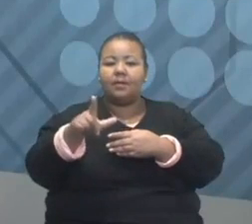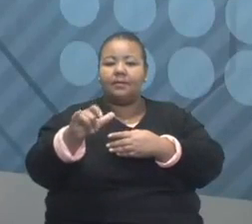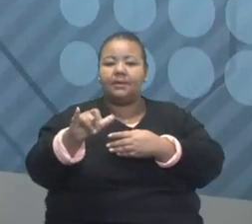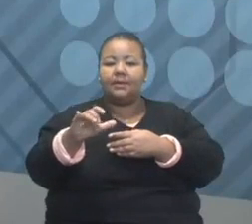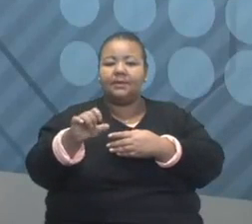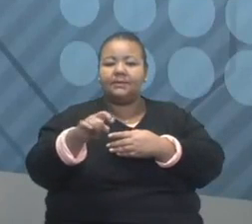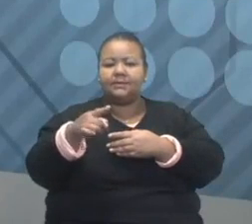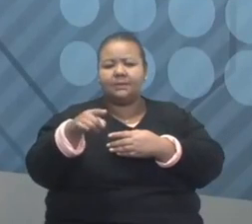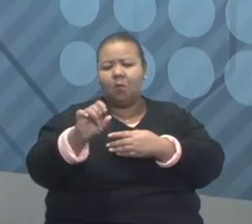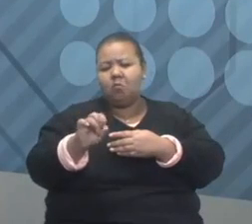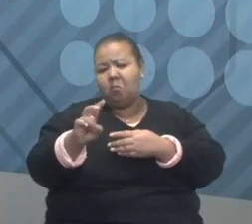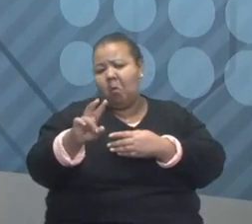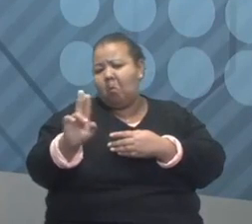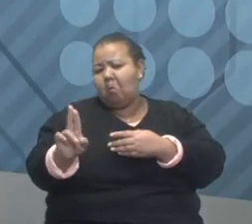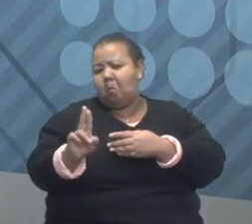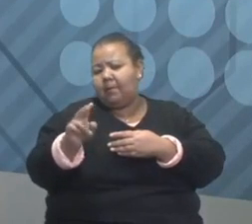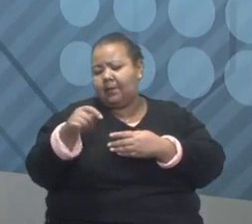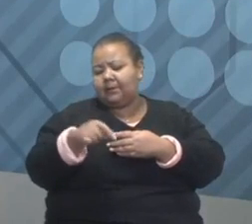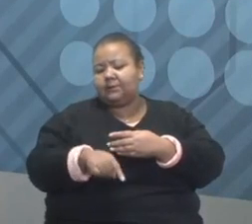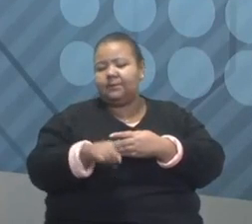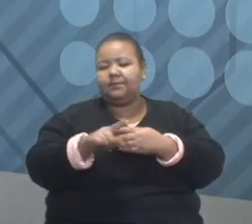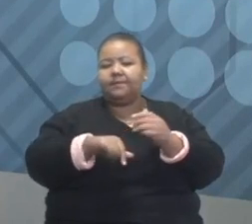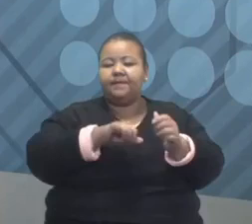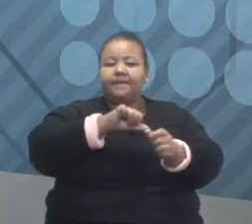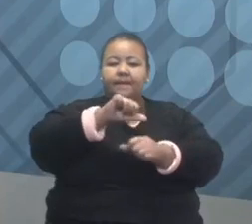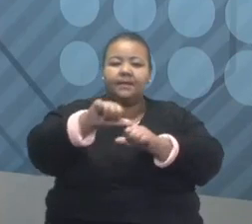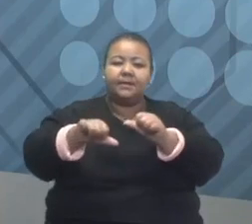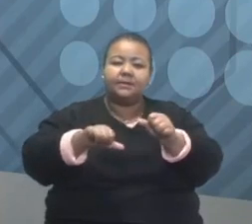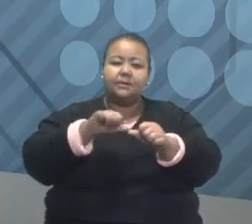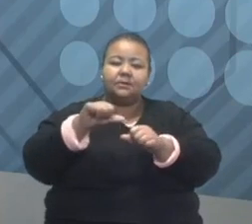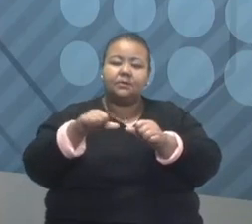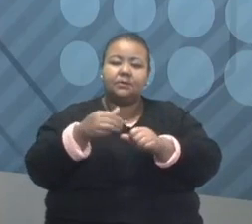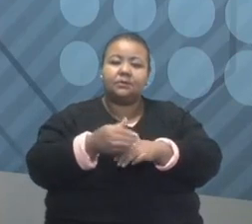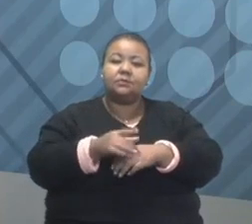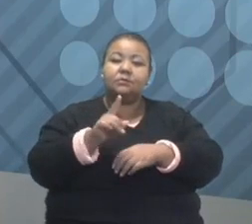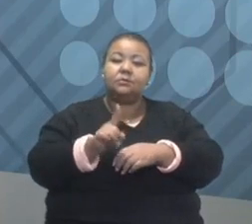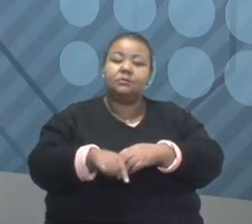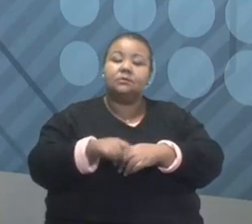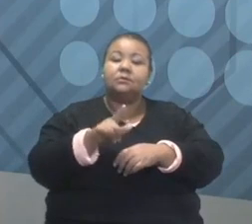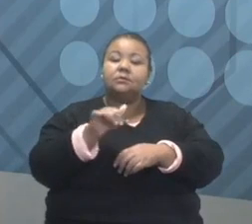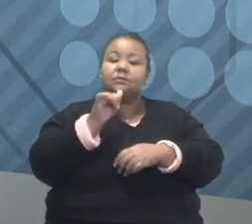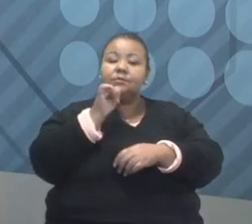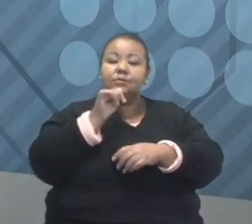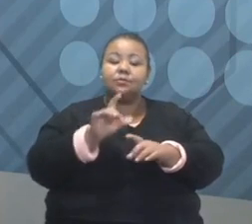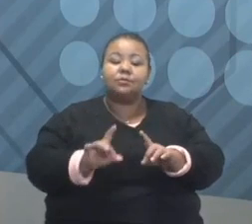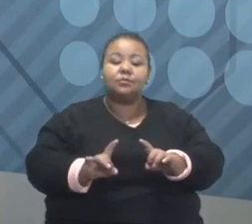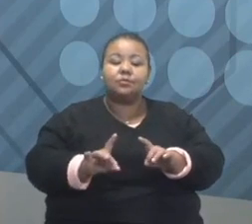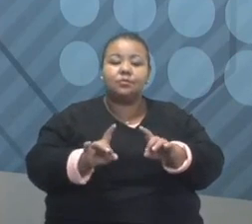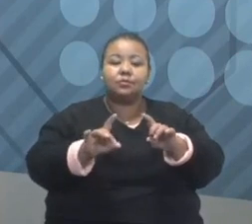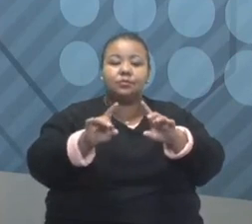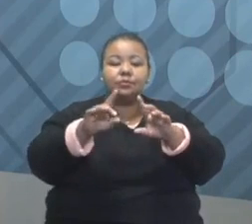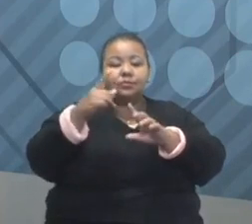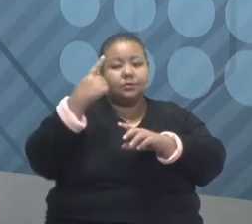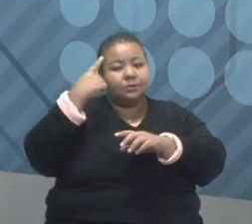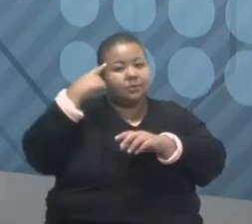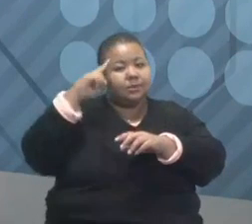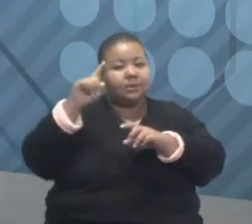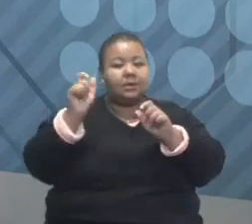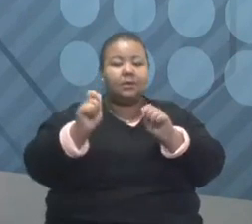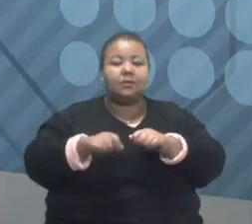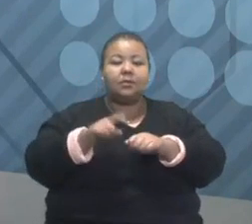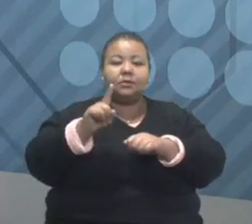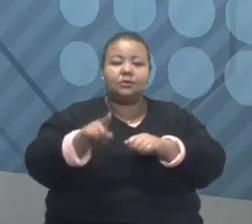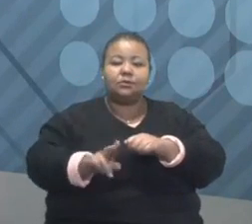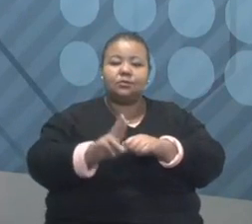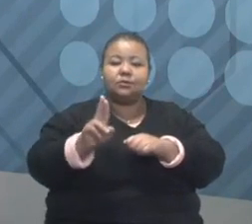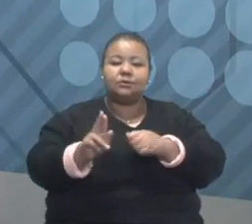nesse caso aqui. No caso das transformações, ele é um caso específico, uma ideia que pode trabalhar com